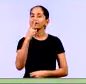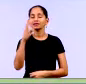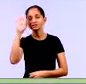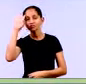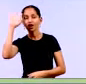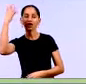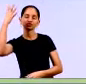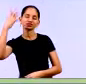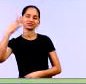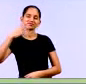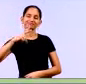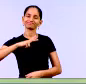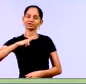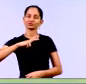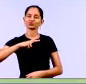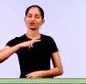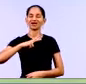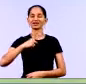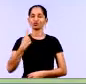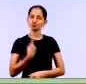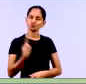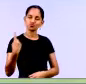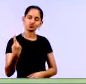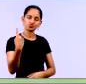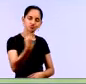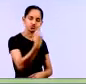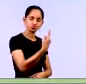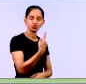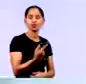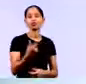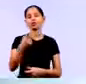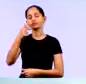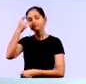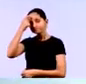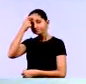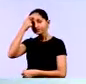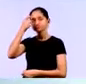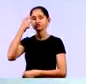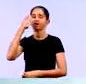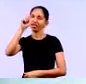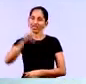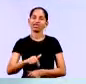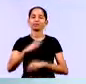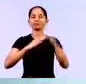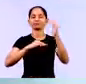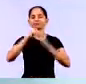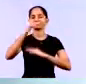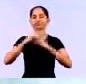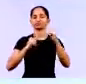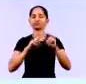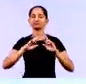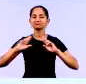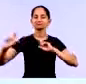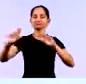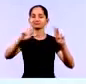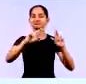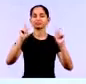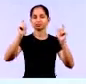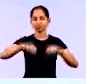isso aí, esse julgamento pessoal vai depender do analista. O analista que vai utilizar o critério mais